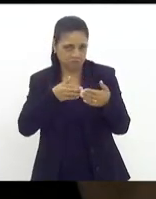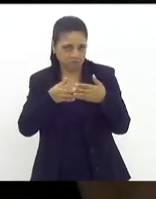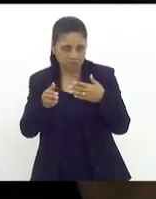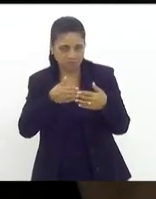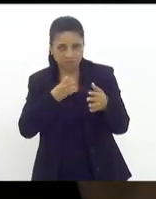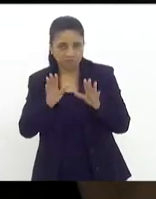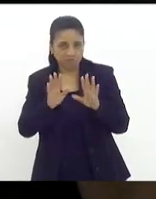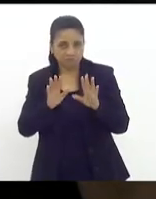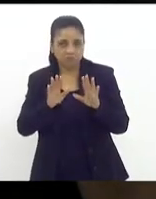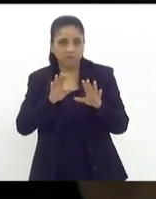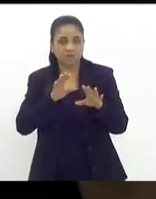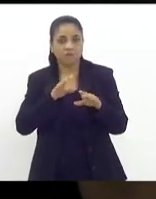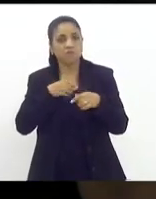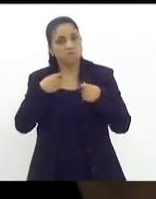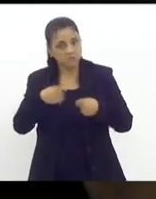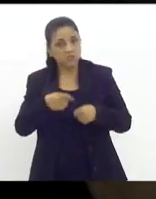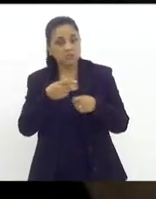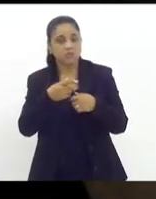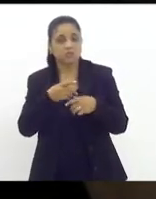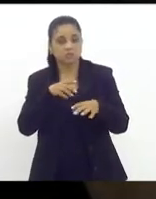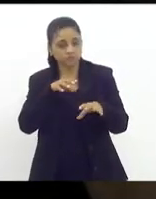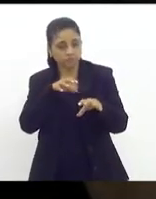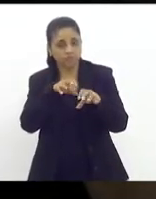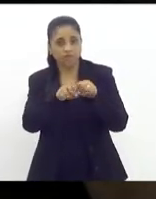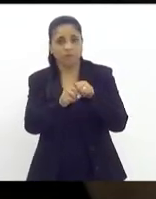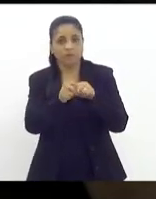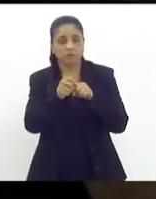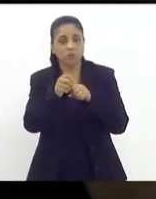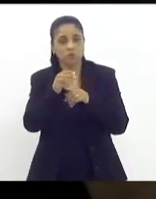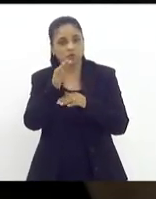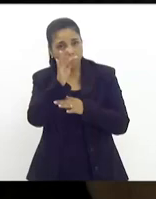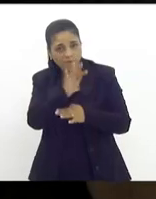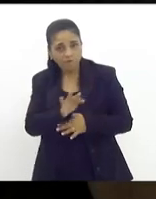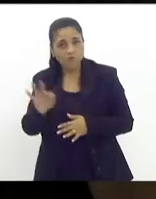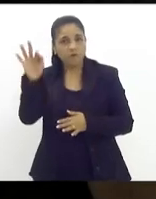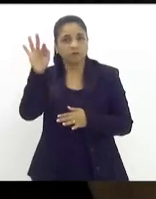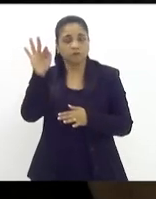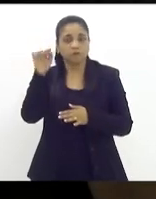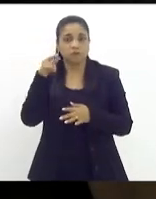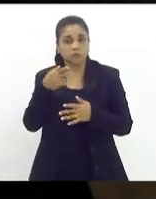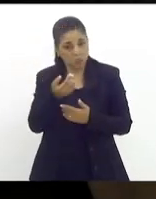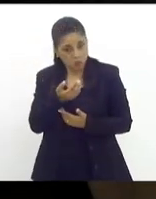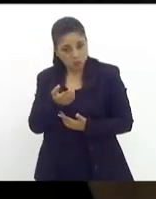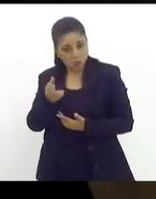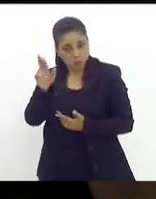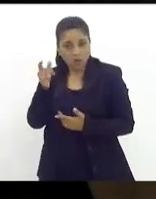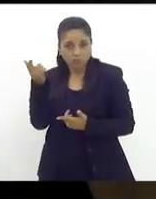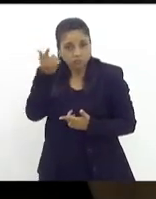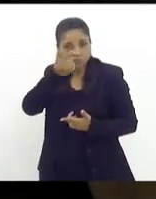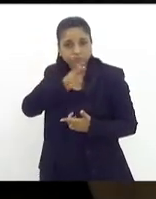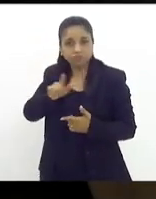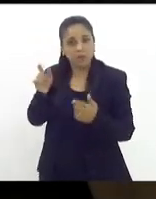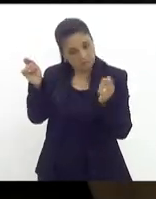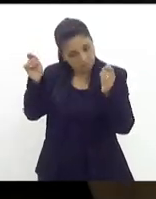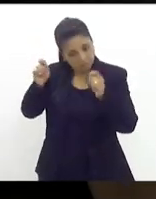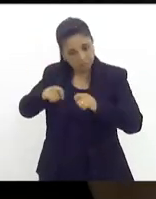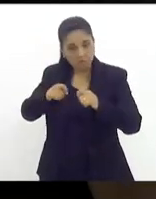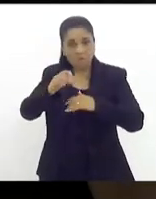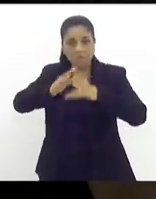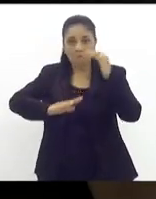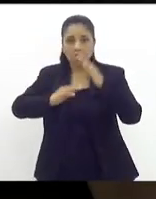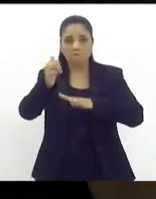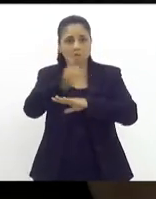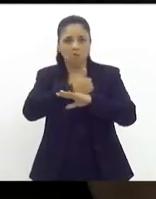exige que tenha nível superior. Se o cara dá conta do doutorado, ele é apto. Não é o